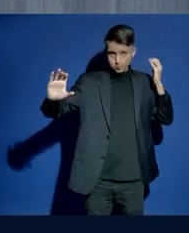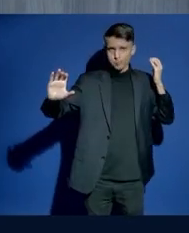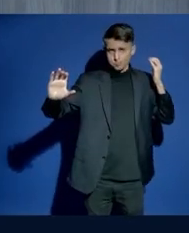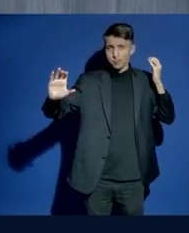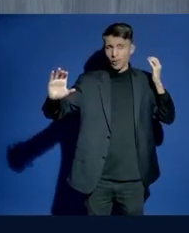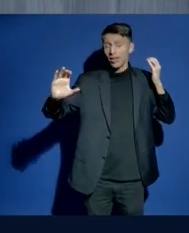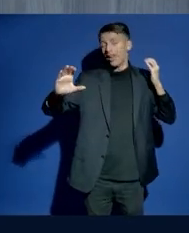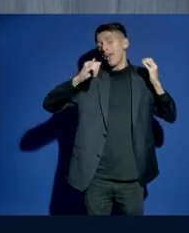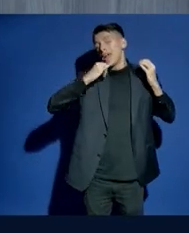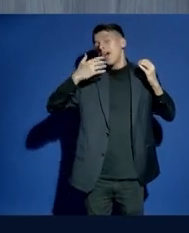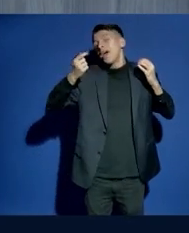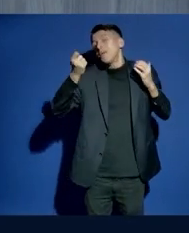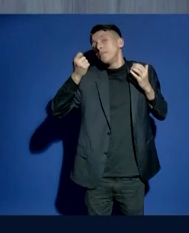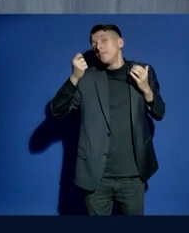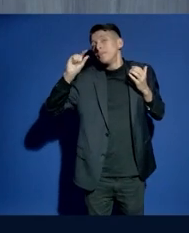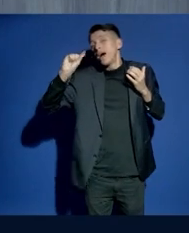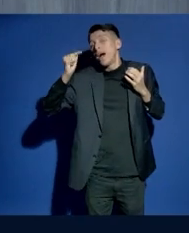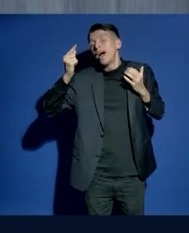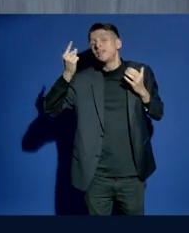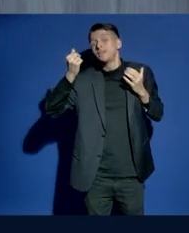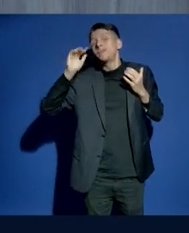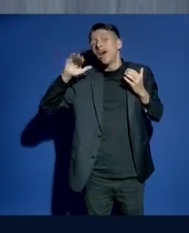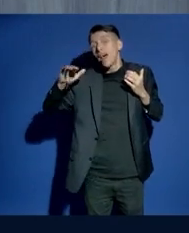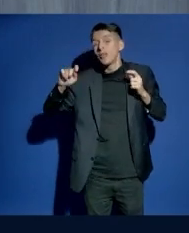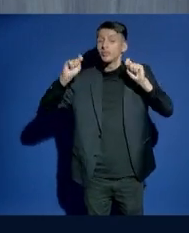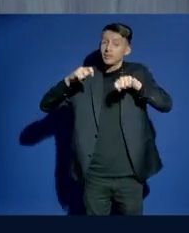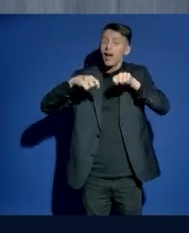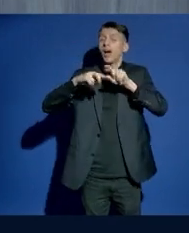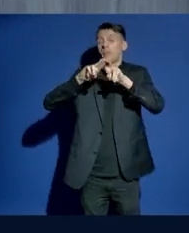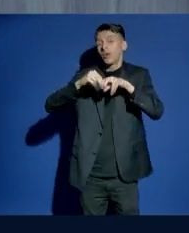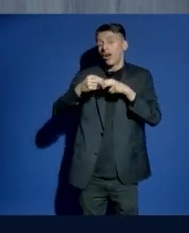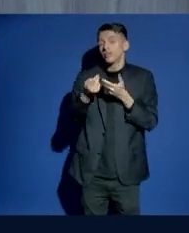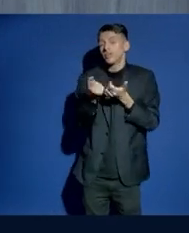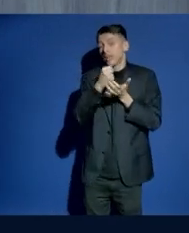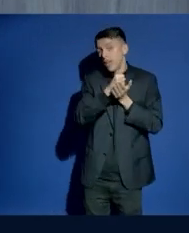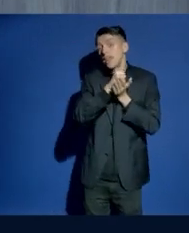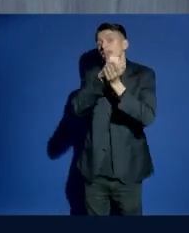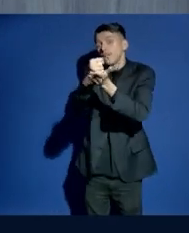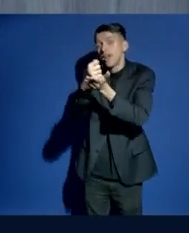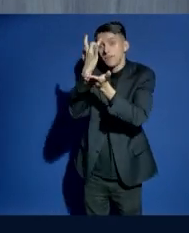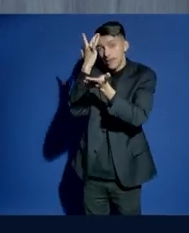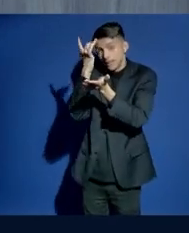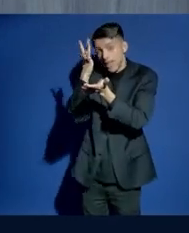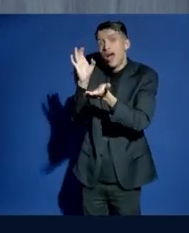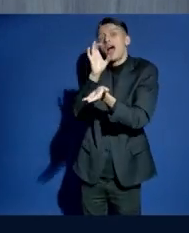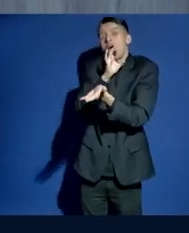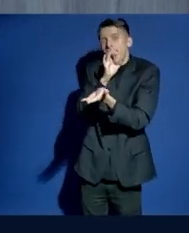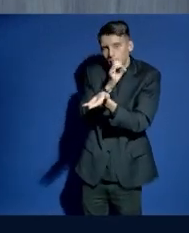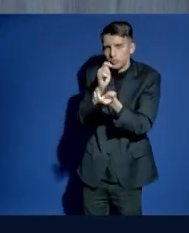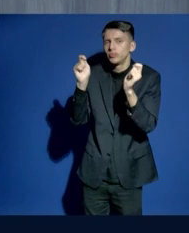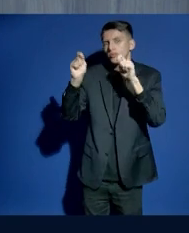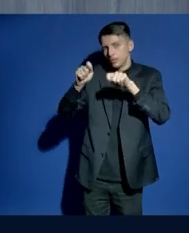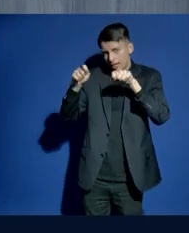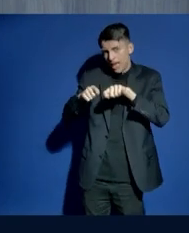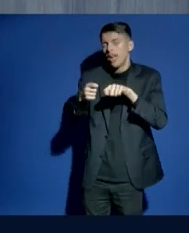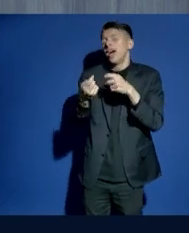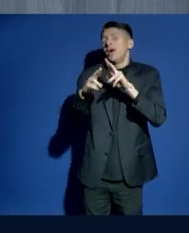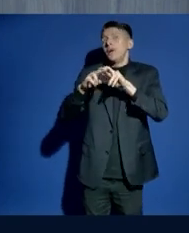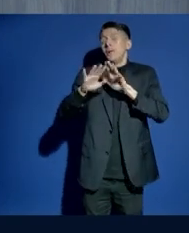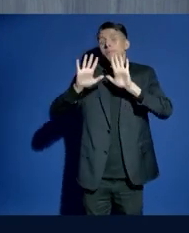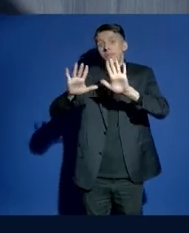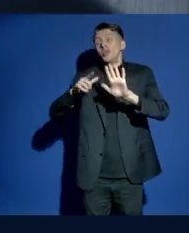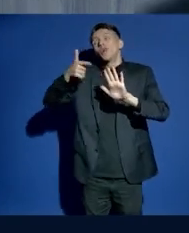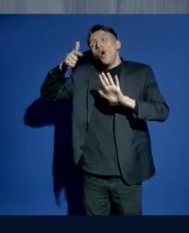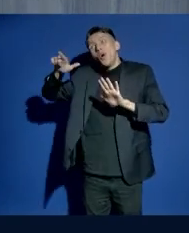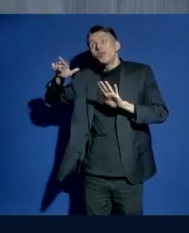ou a 1.000 km desde que você tem um volume para poder justificar pagar aquele capex que é é um ácido demanda muito capital